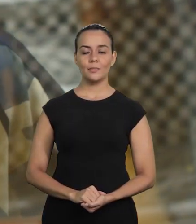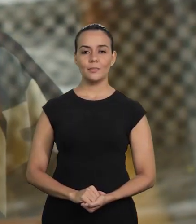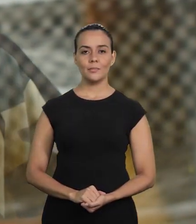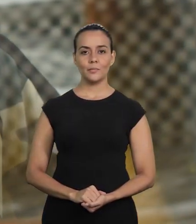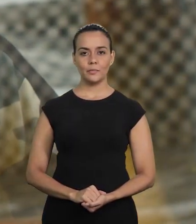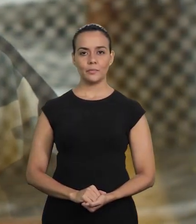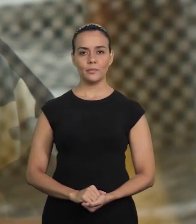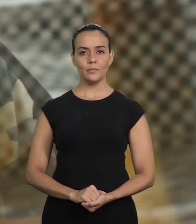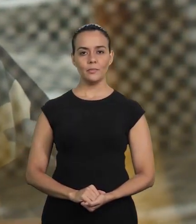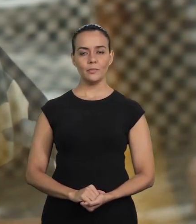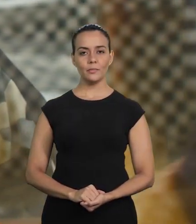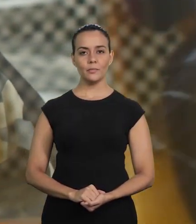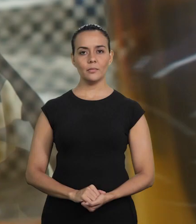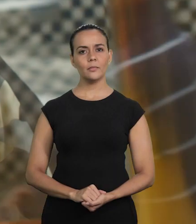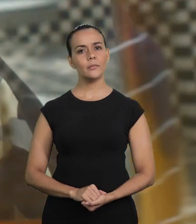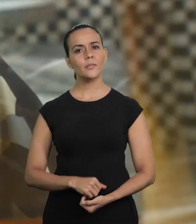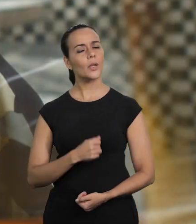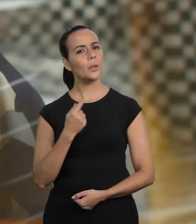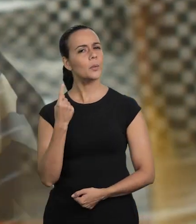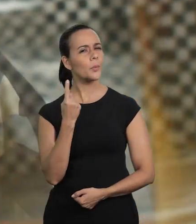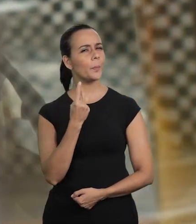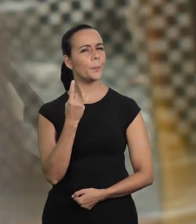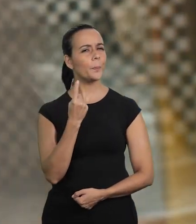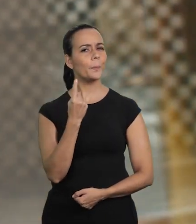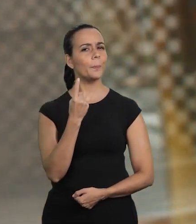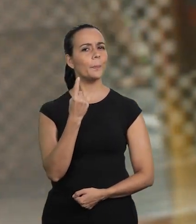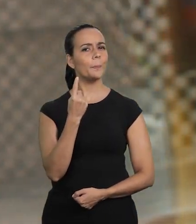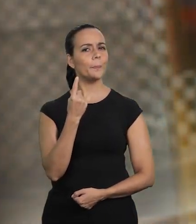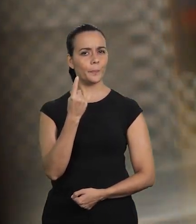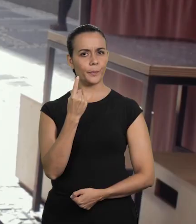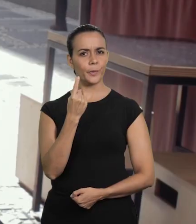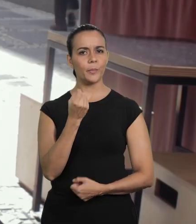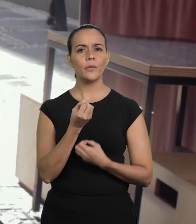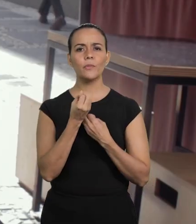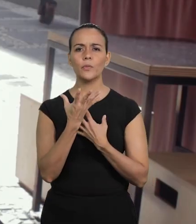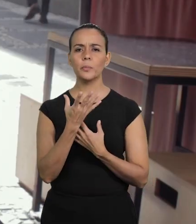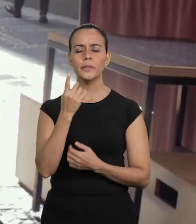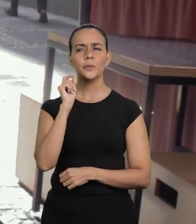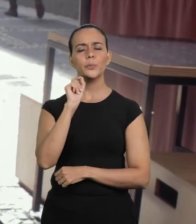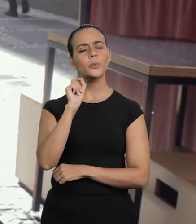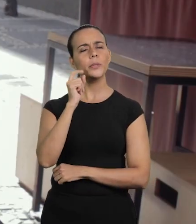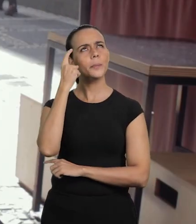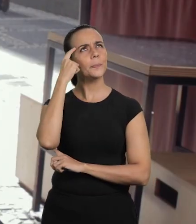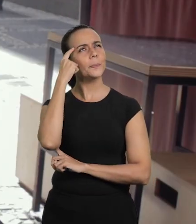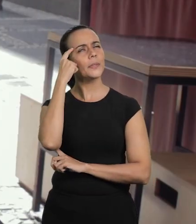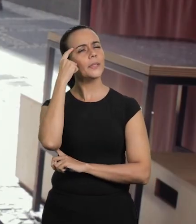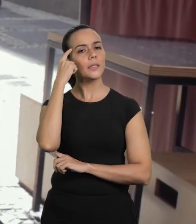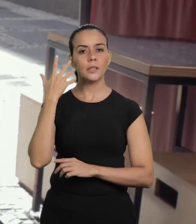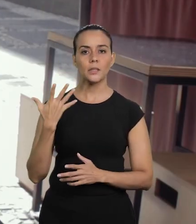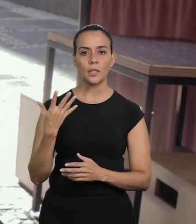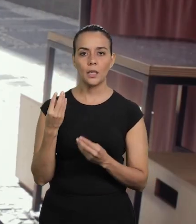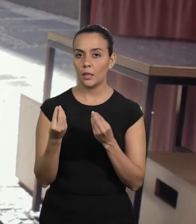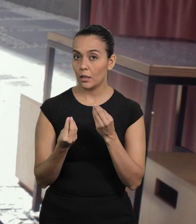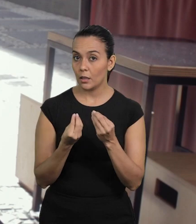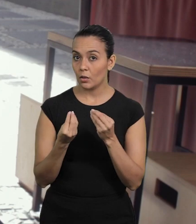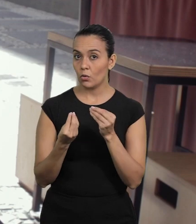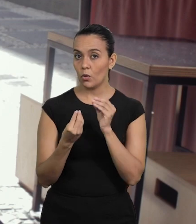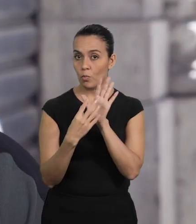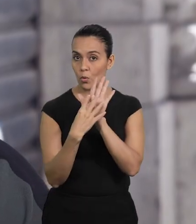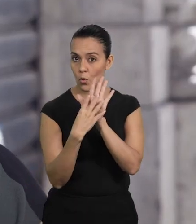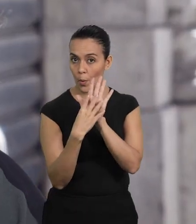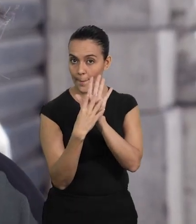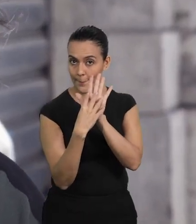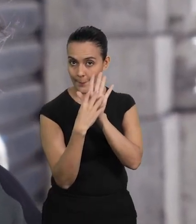Primeira coisa é que quando a gente pensa nesse universo de os modelos que são propostos